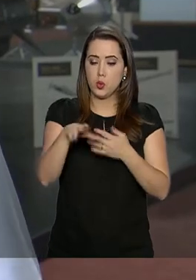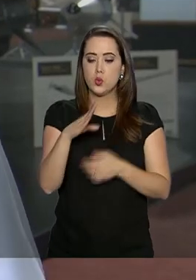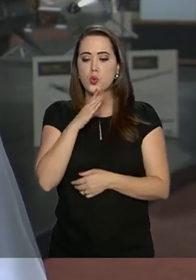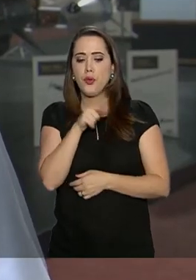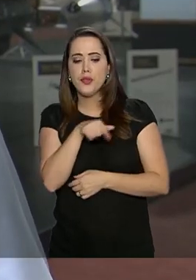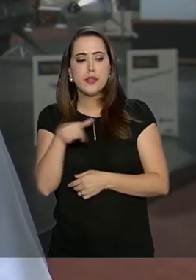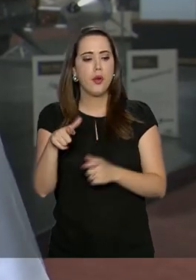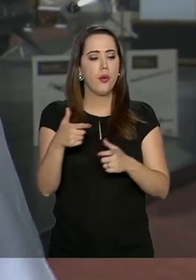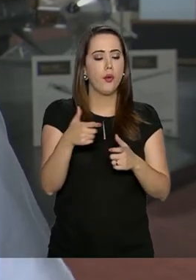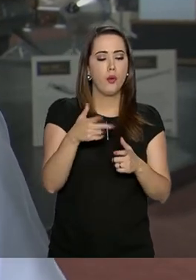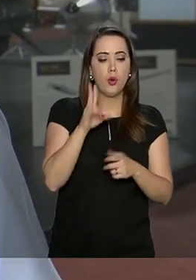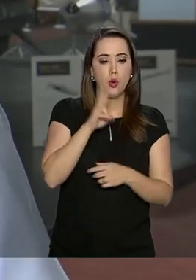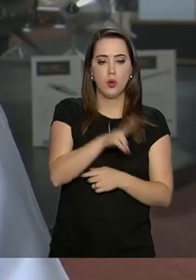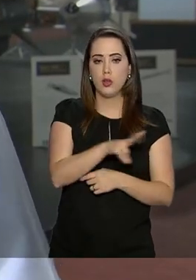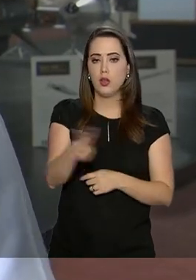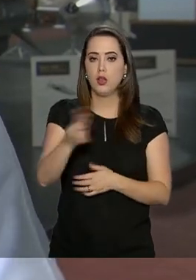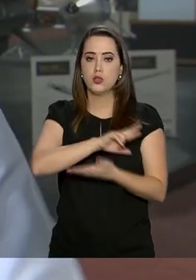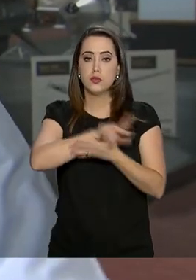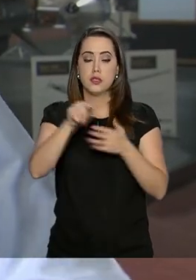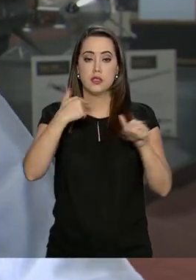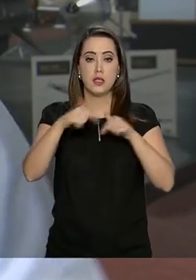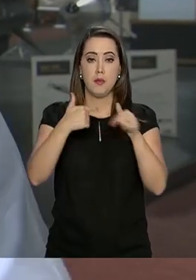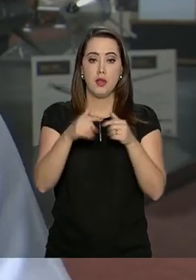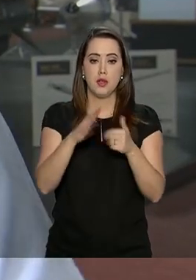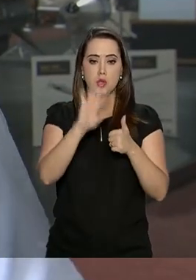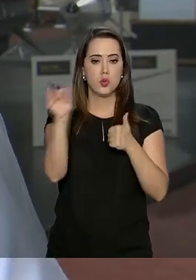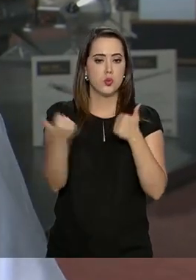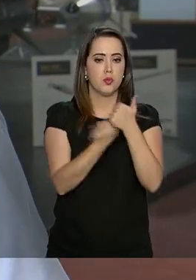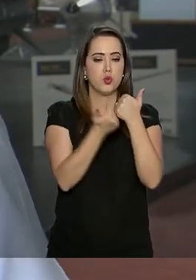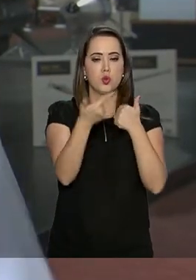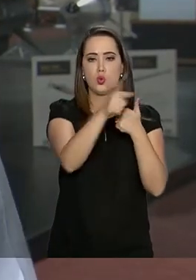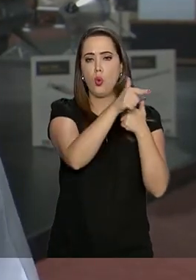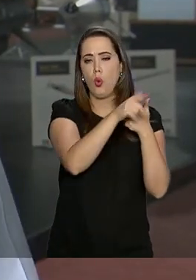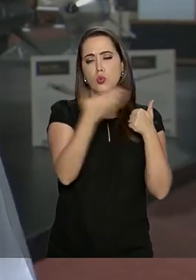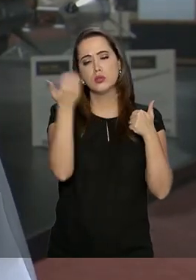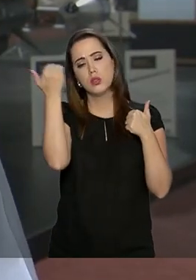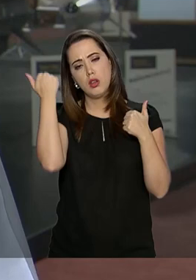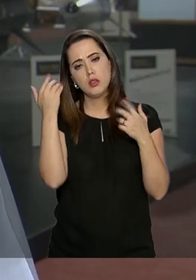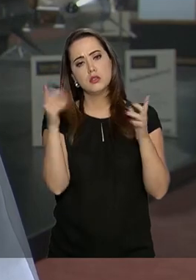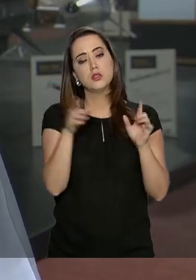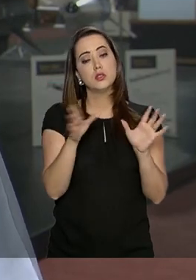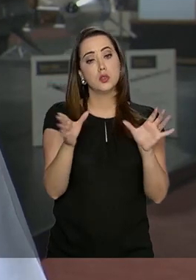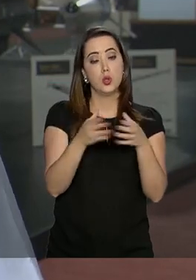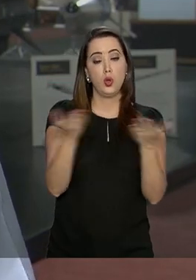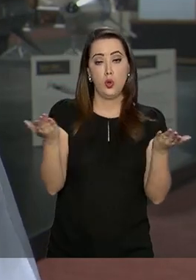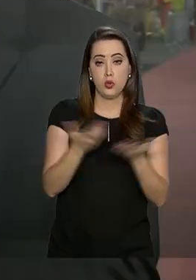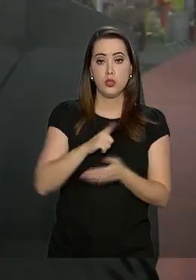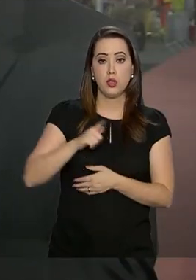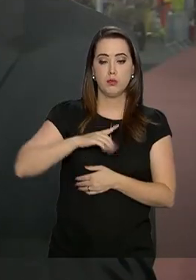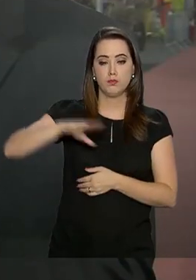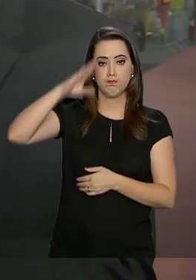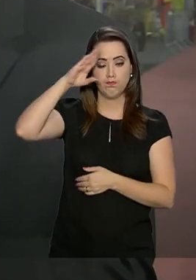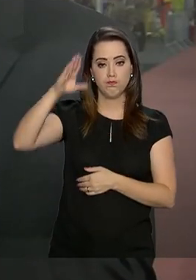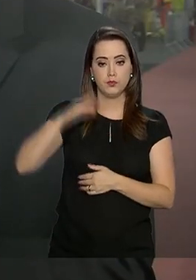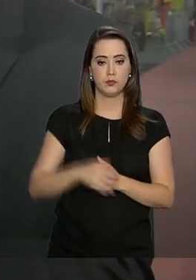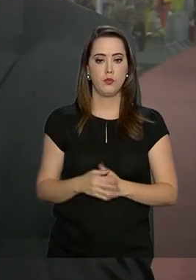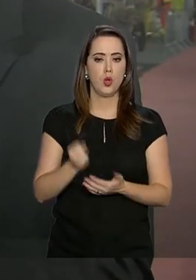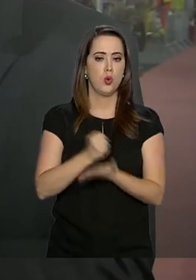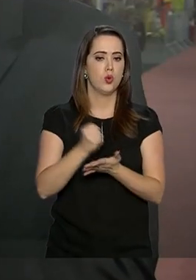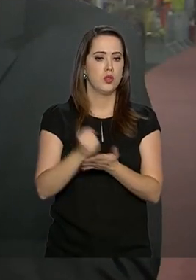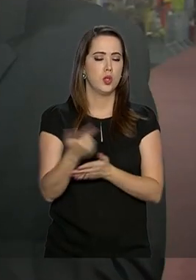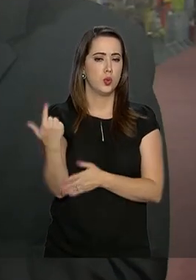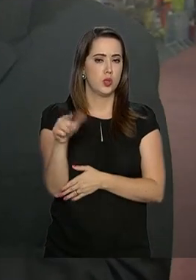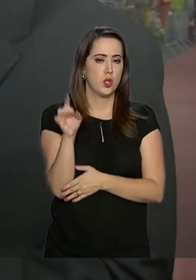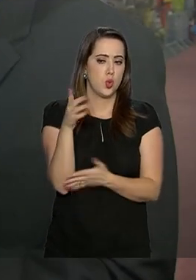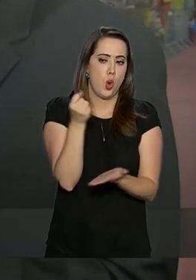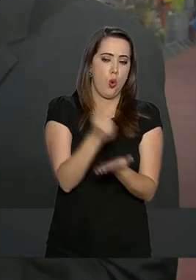de missões e que vai substituir todos os outros modelos de aeronaves que a Força Aérea tem no acervo atualmente. O contrato não prevê apenas